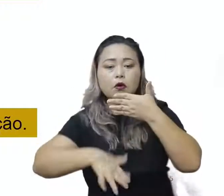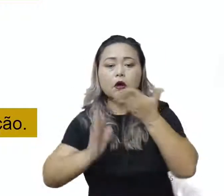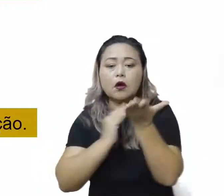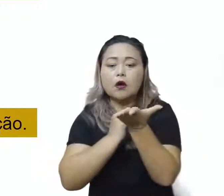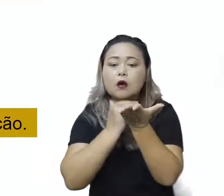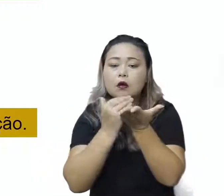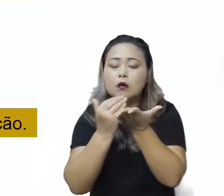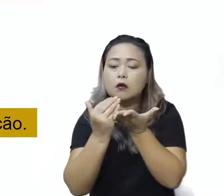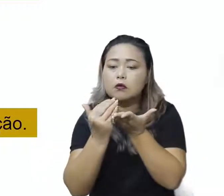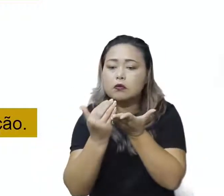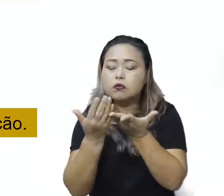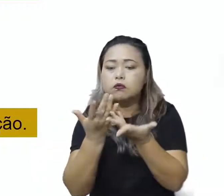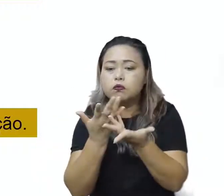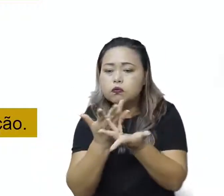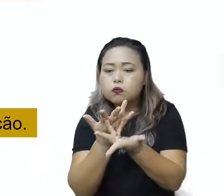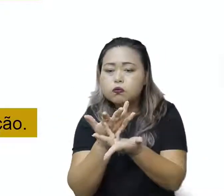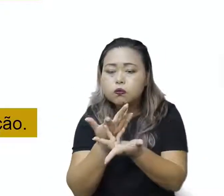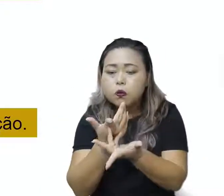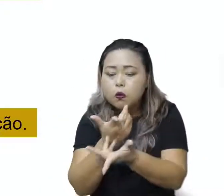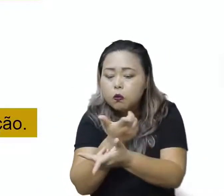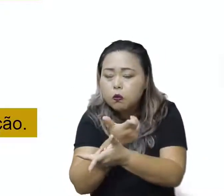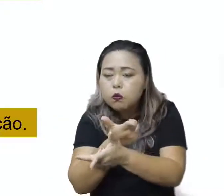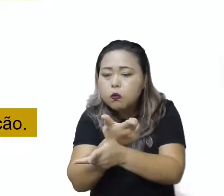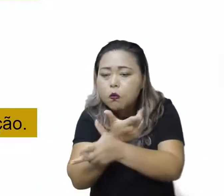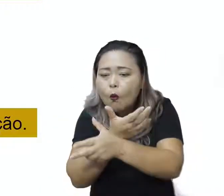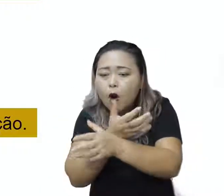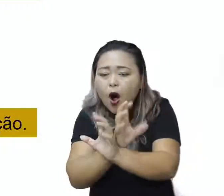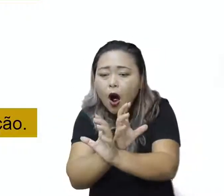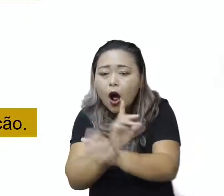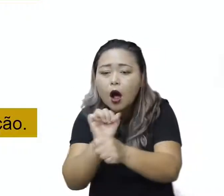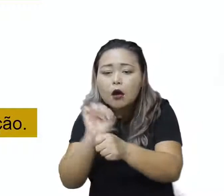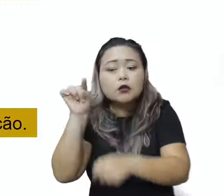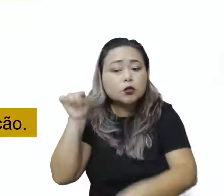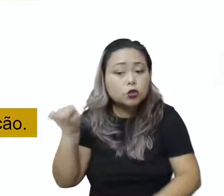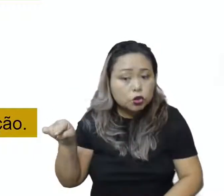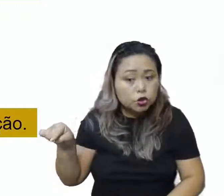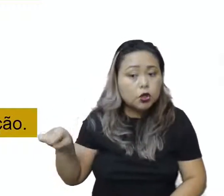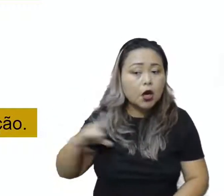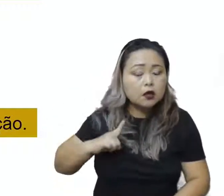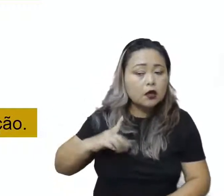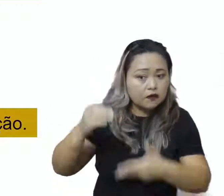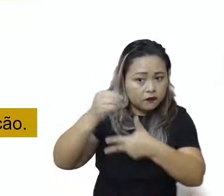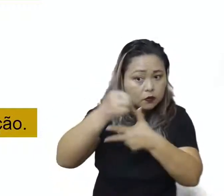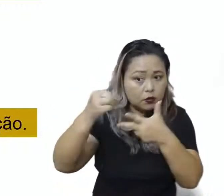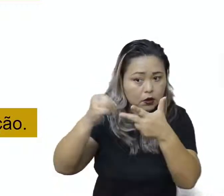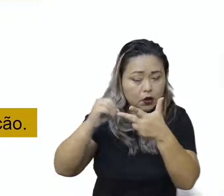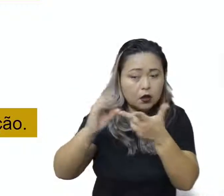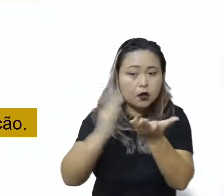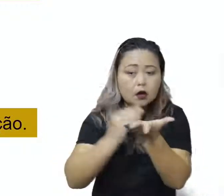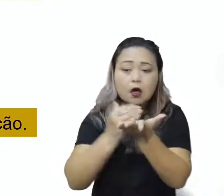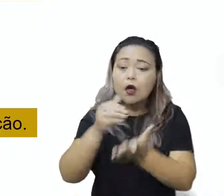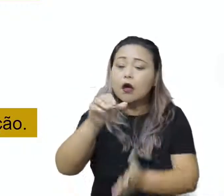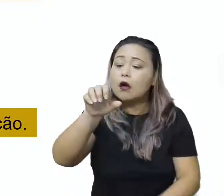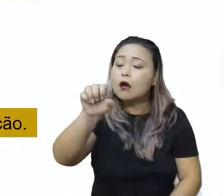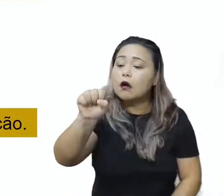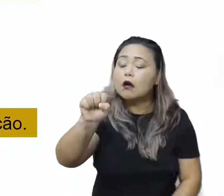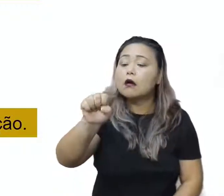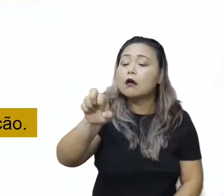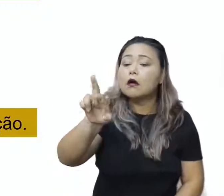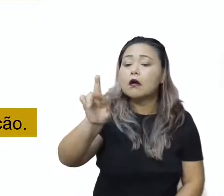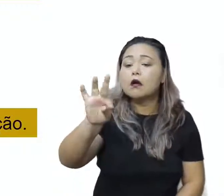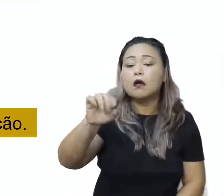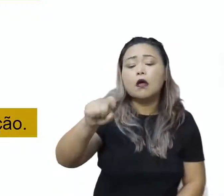Início do processo de desertificação, que ocorre lá no sertão, que já caiu no Enem. Essa aula